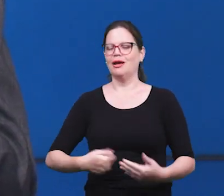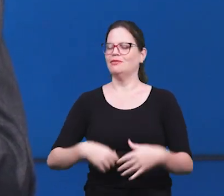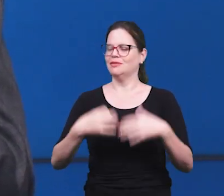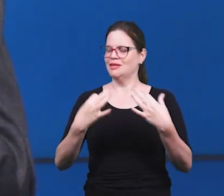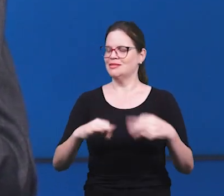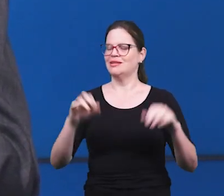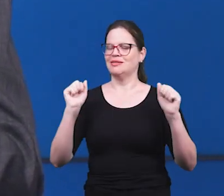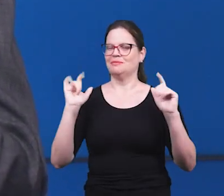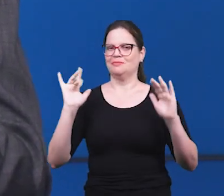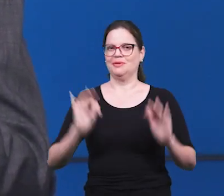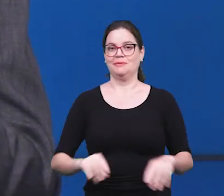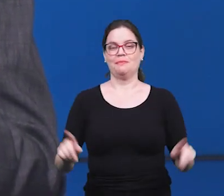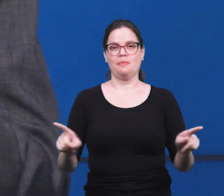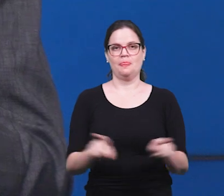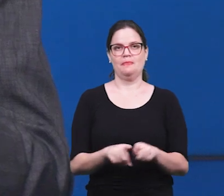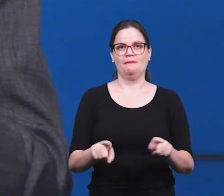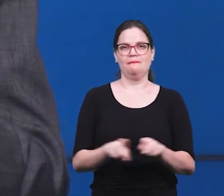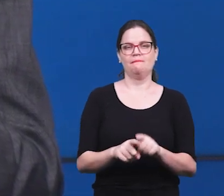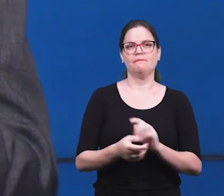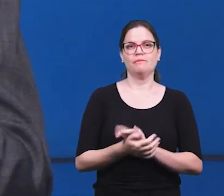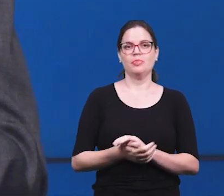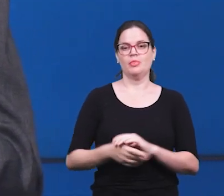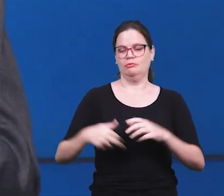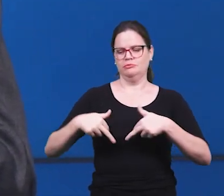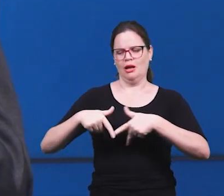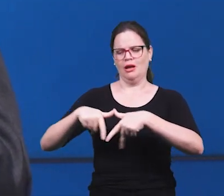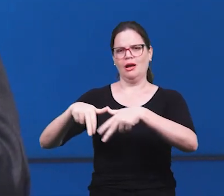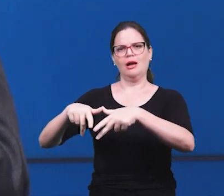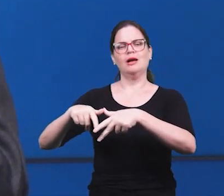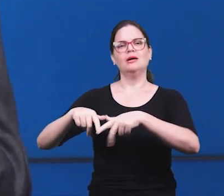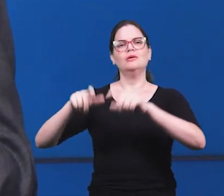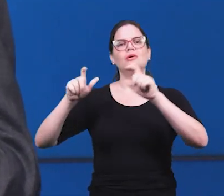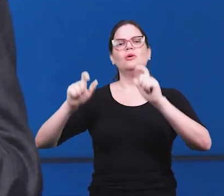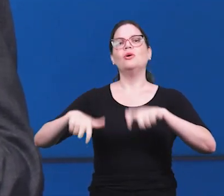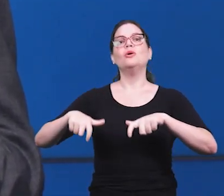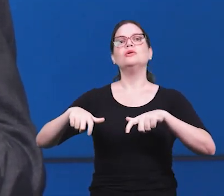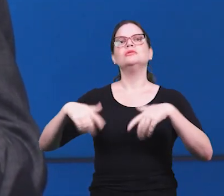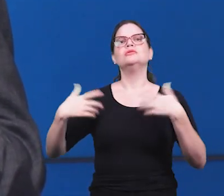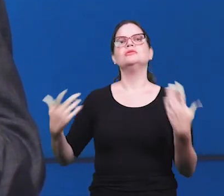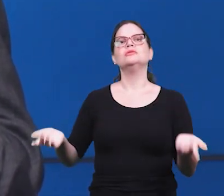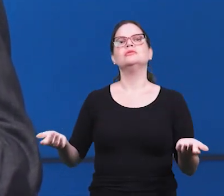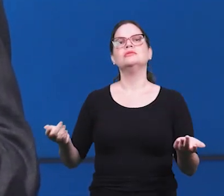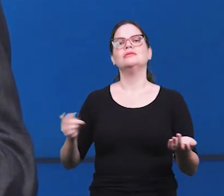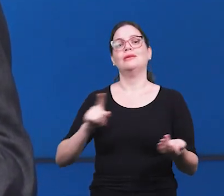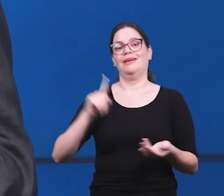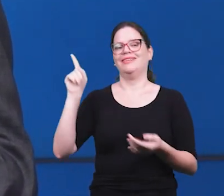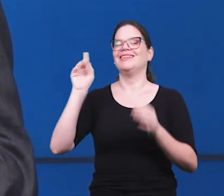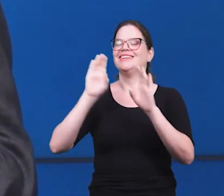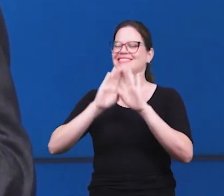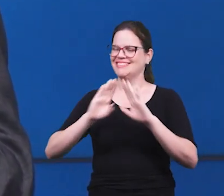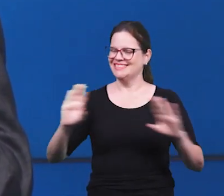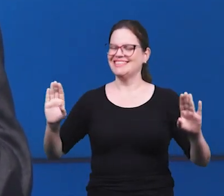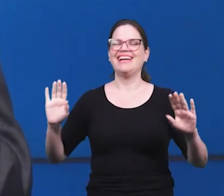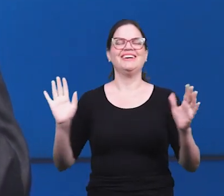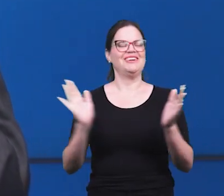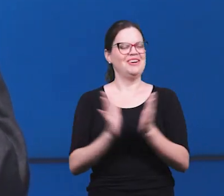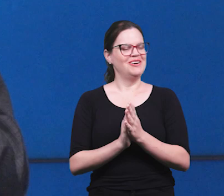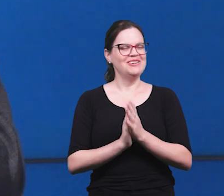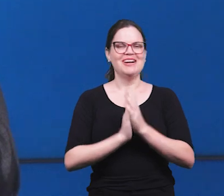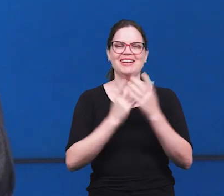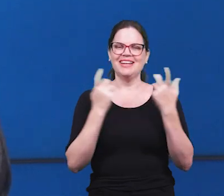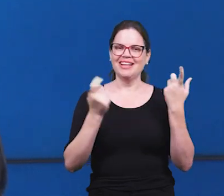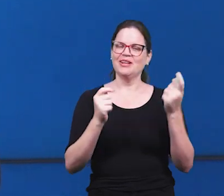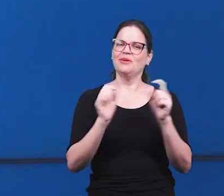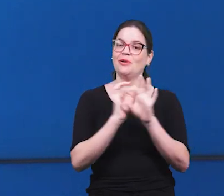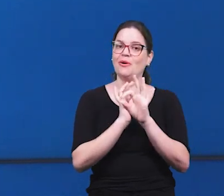Que bênção. E que o andar de branco é com Jesus e ainda mais, e é no céu. Muito bem